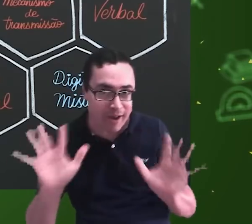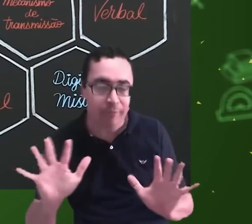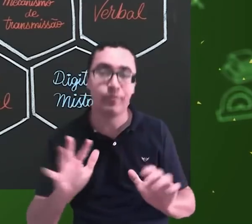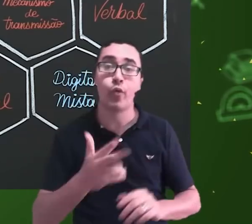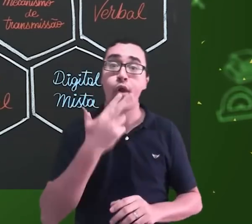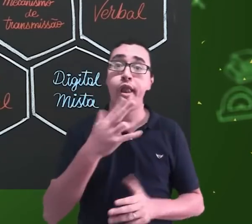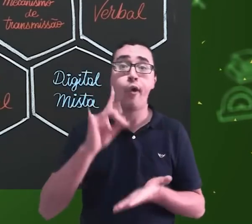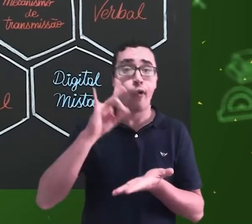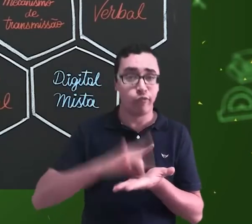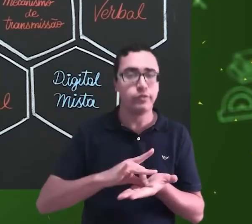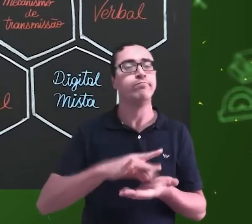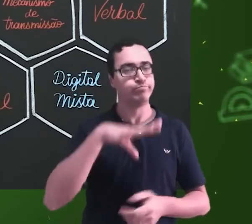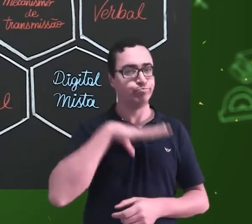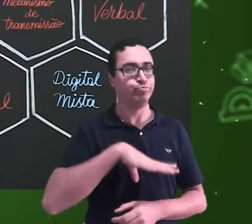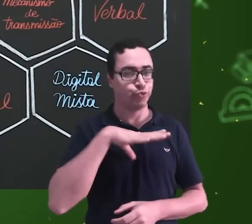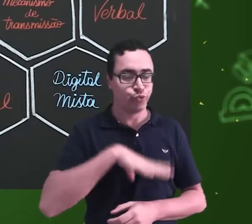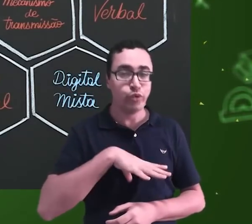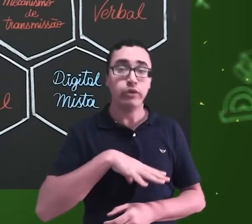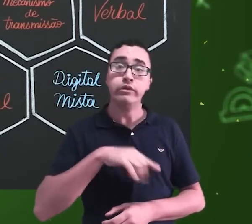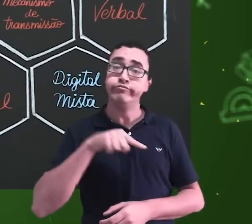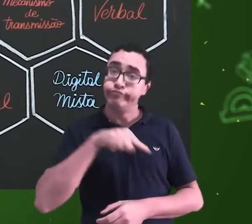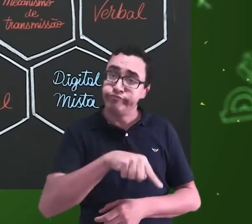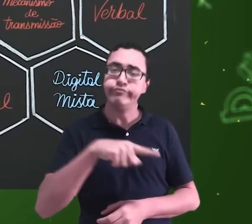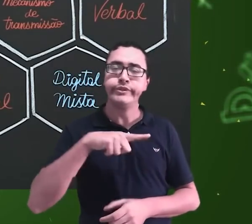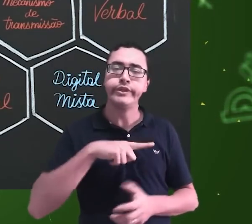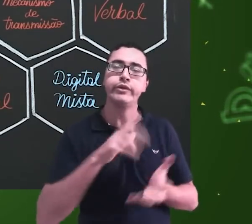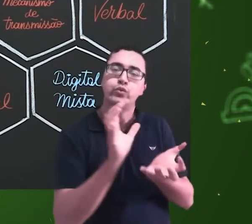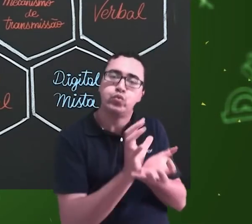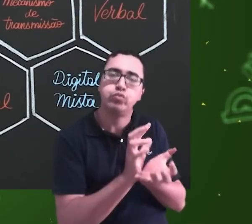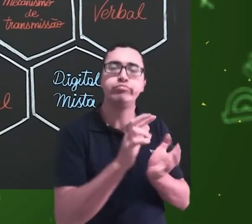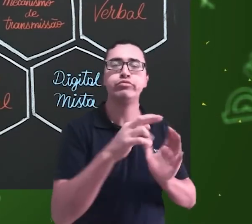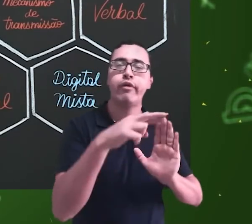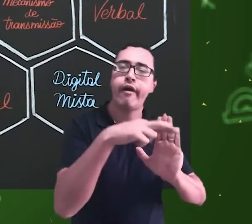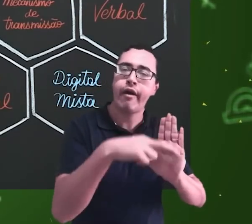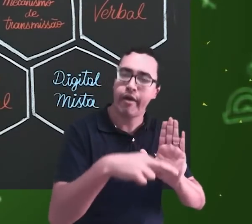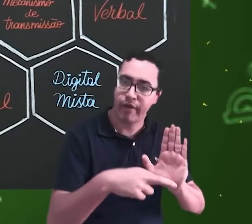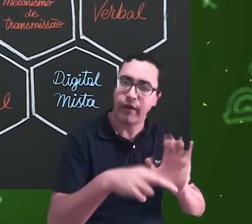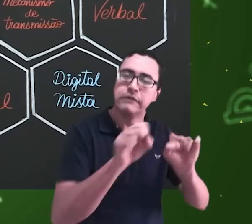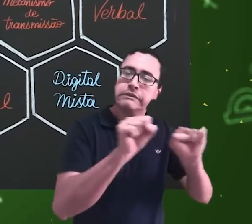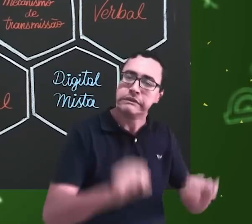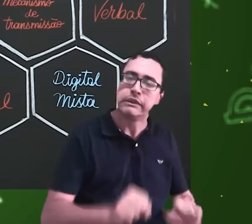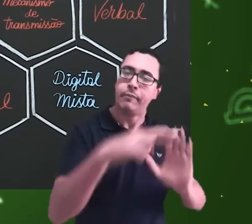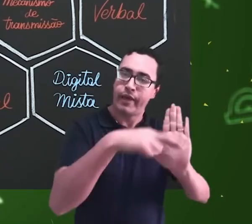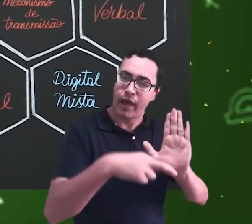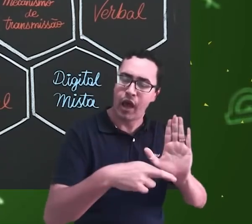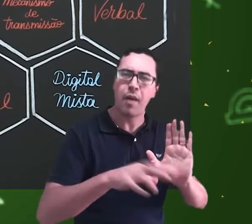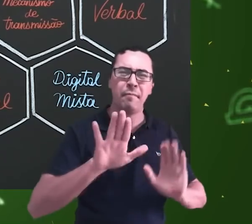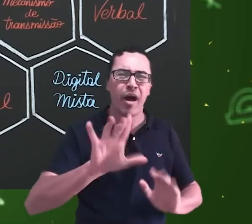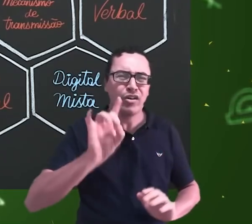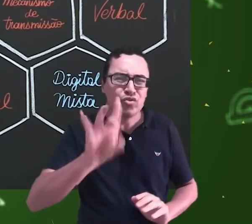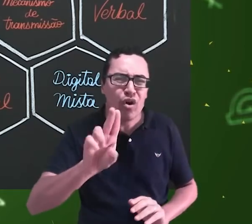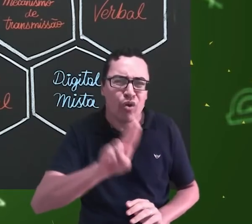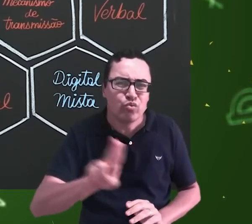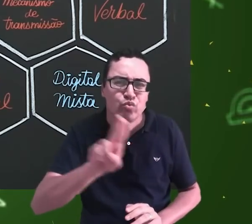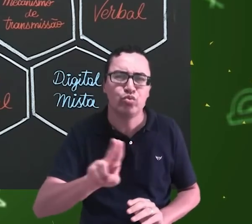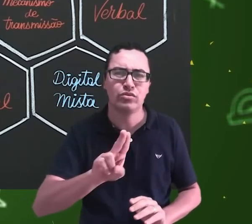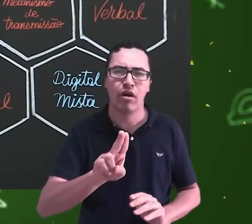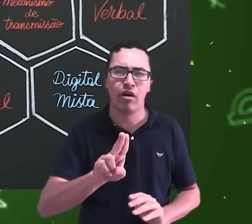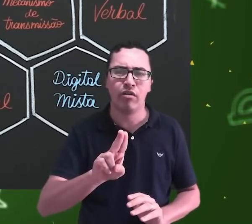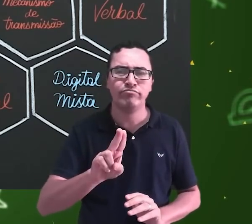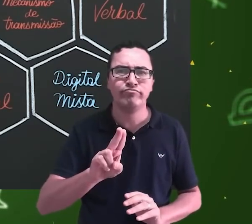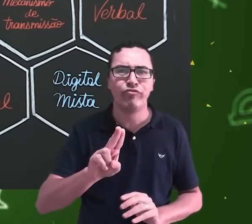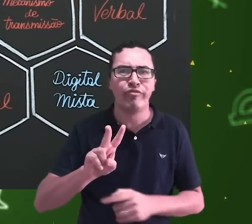língua oficial é a língua portuguesa, ela é regida por um sistema de regras. Mas a gente fala só com o código verbal? Não, né? O ser humano